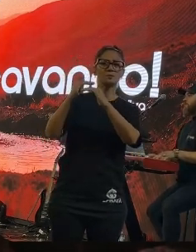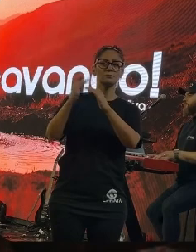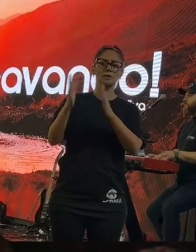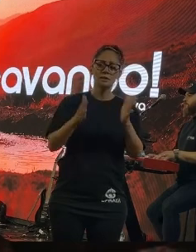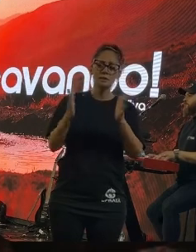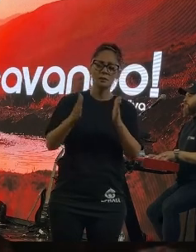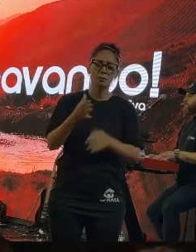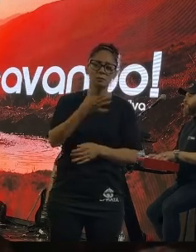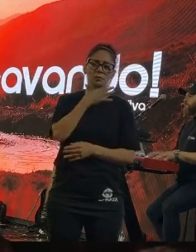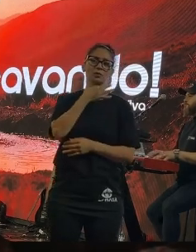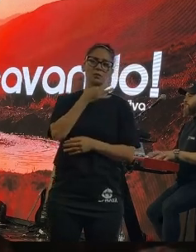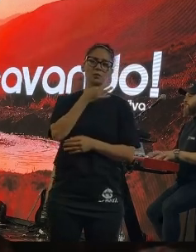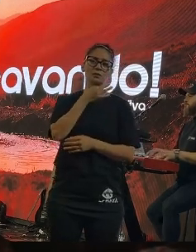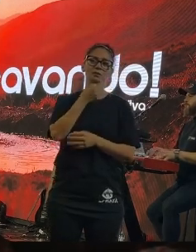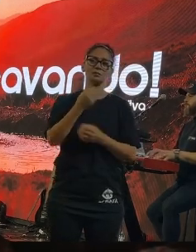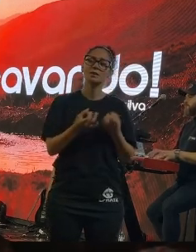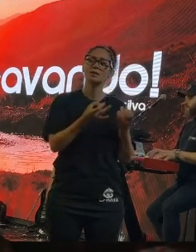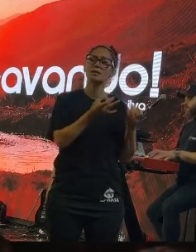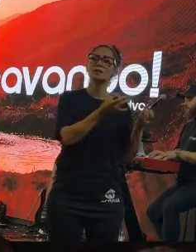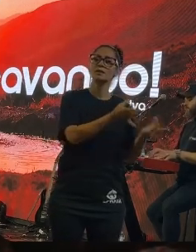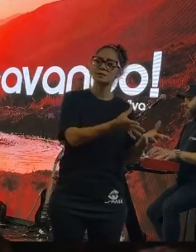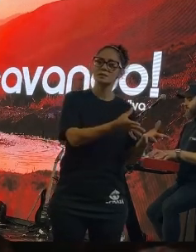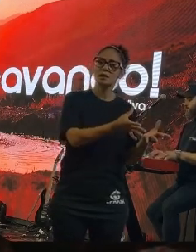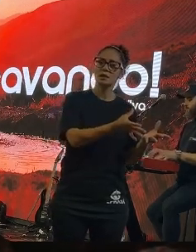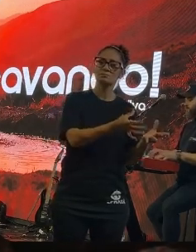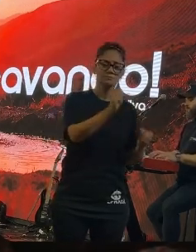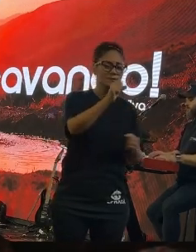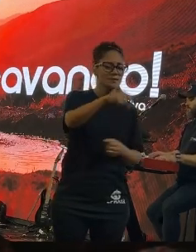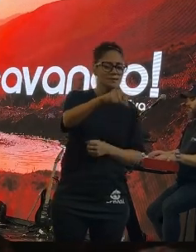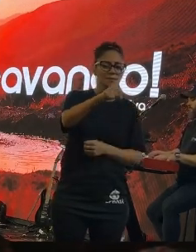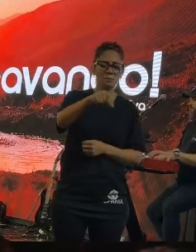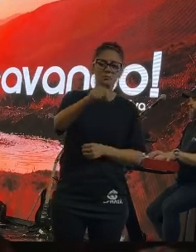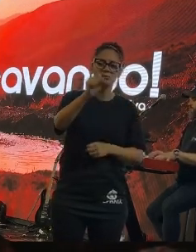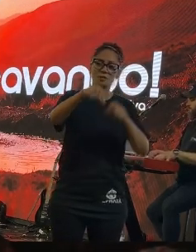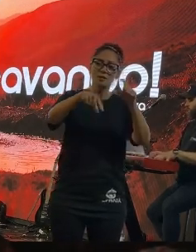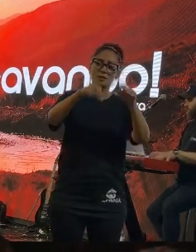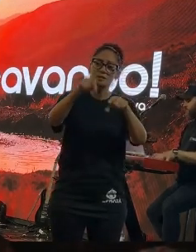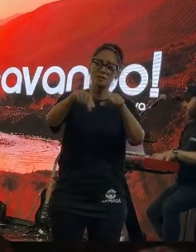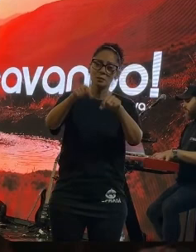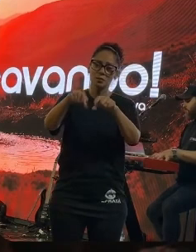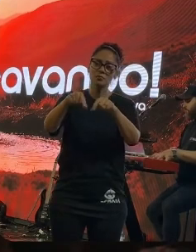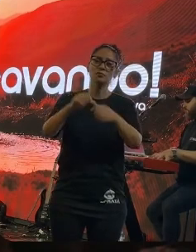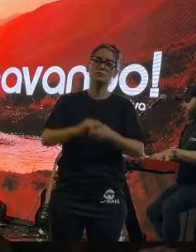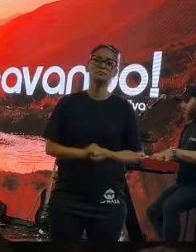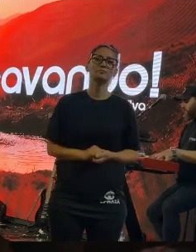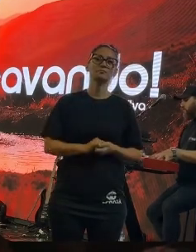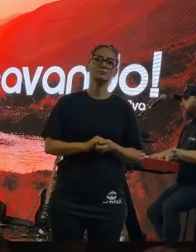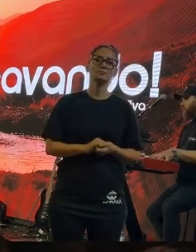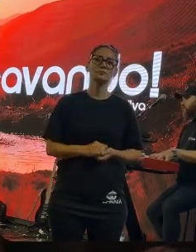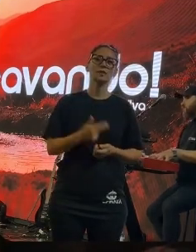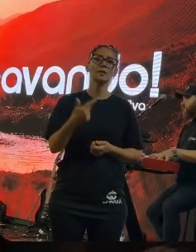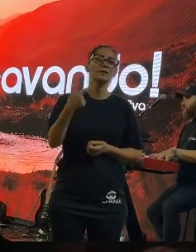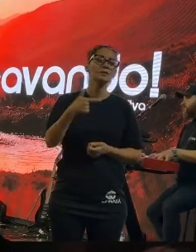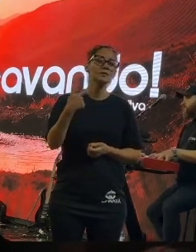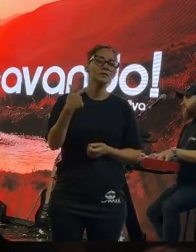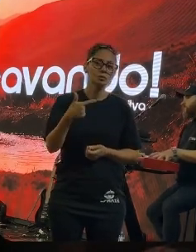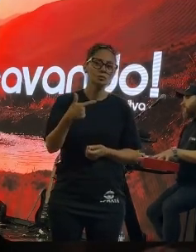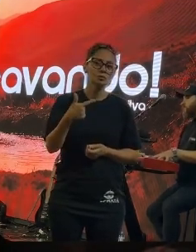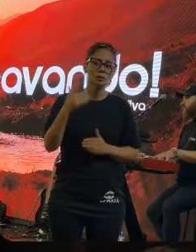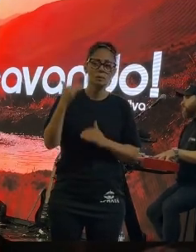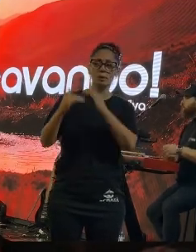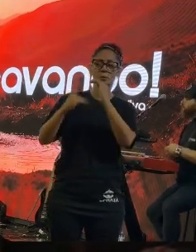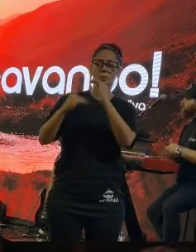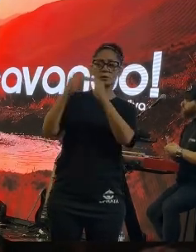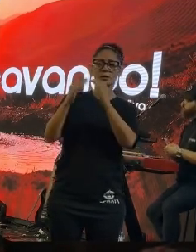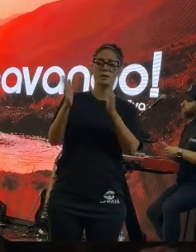crise: lançar semente. Segundo ponto que você precisa entender para prosperar em tempos de